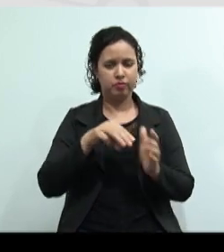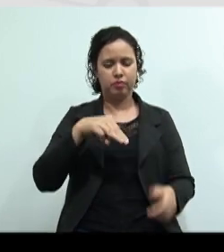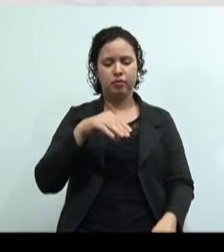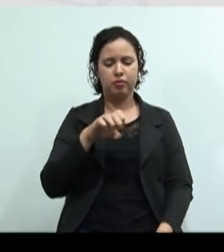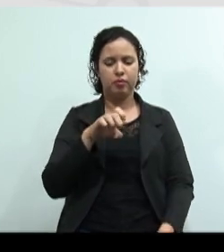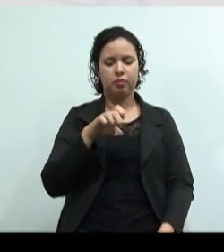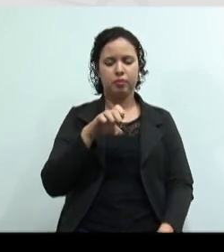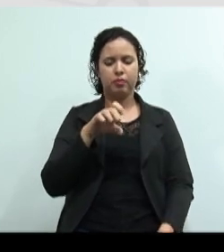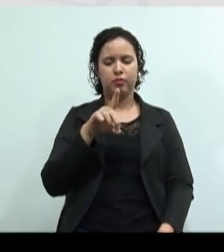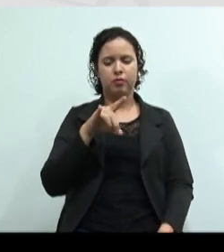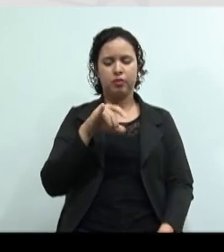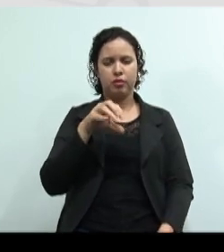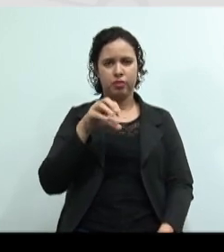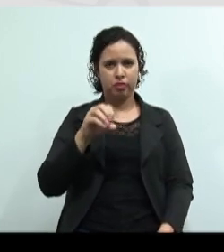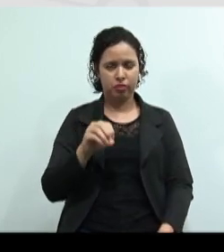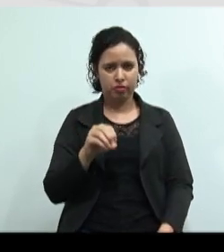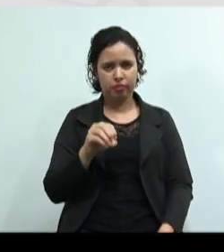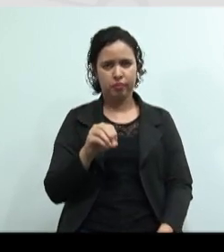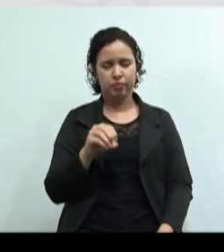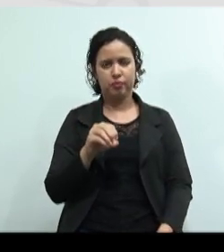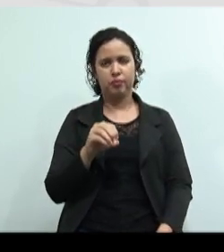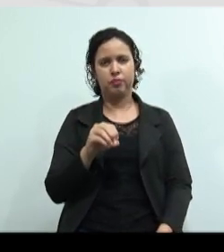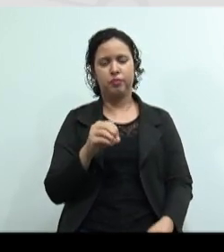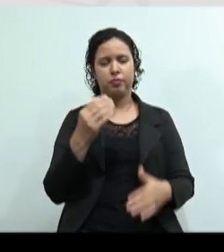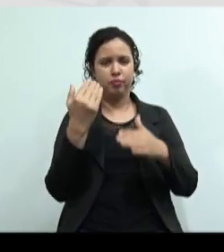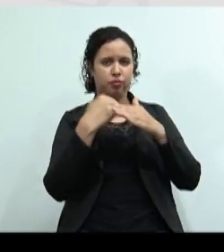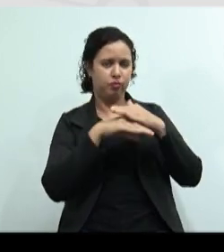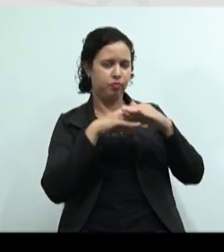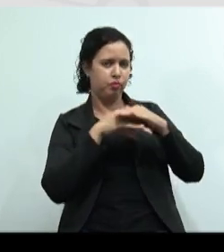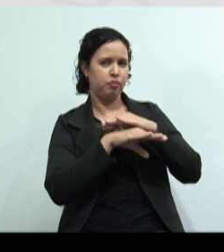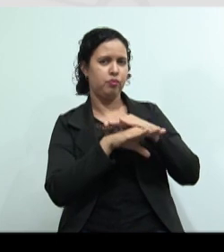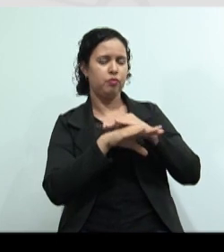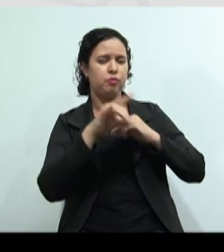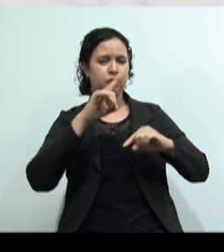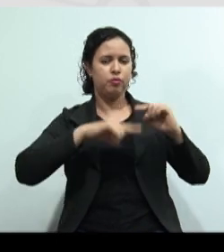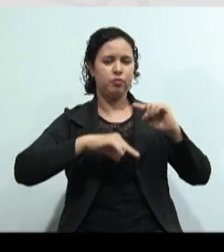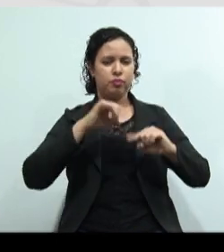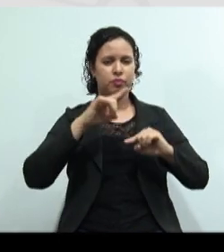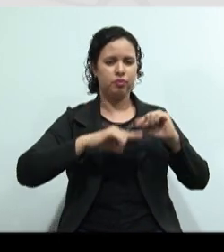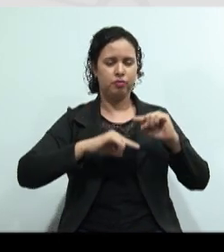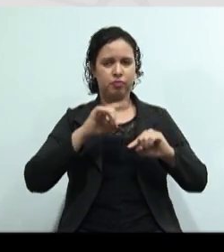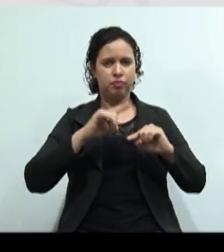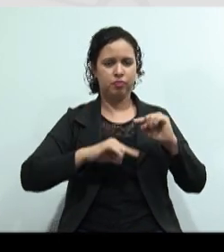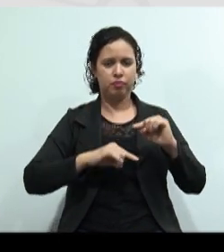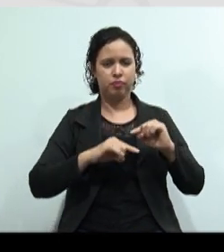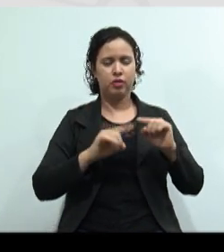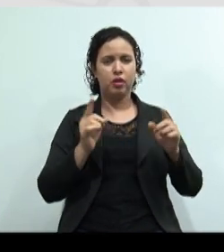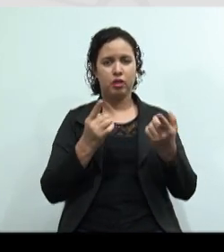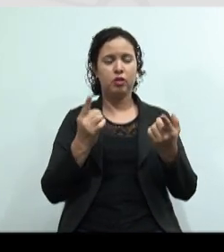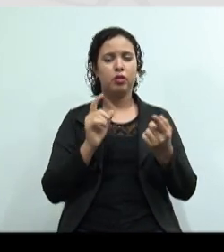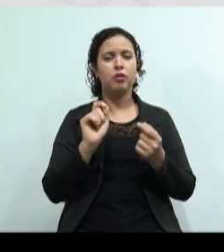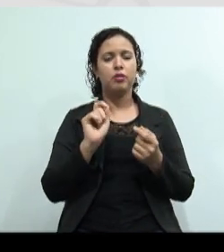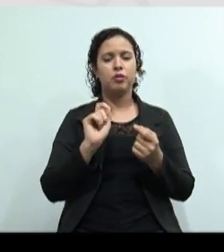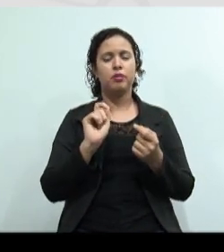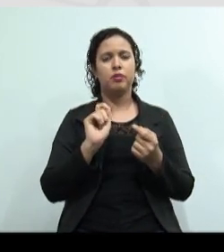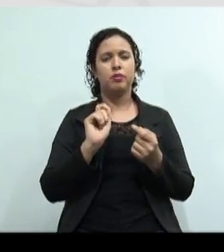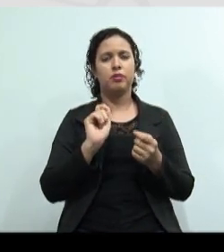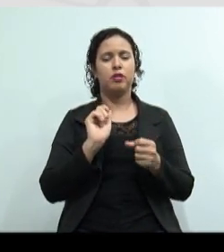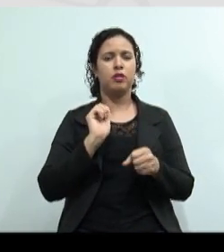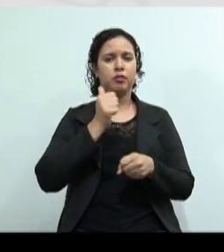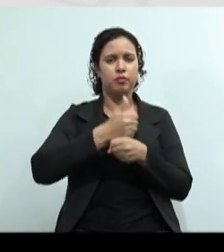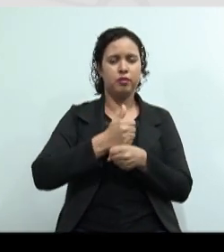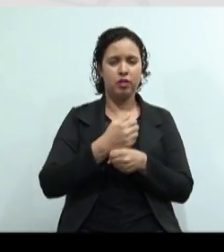apurado a cada entrada de mercadorias, ponderando pelas quantidades. Bom, eu vou pular agora para a questão 4 e depois